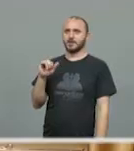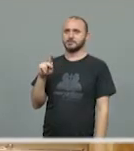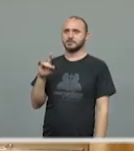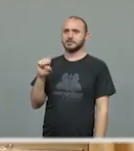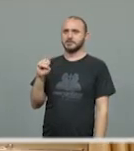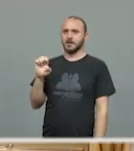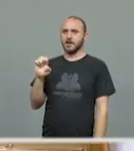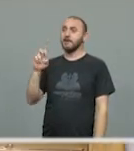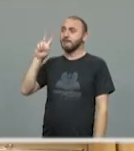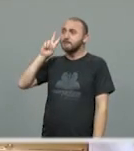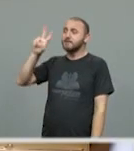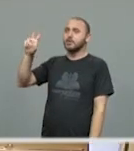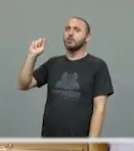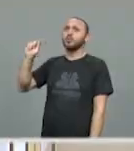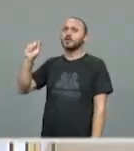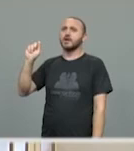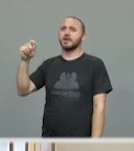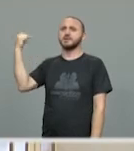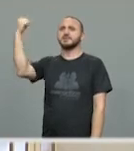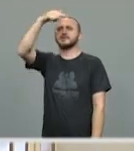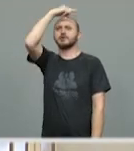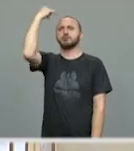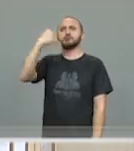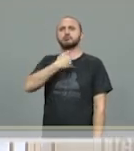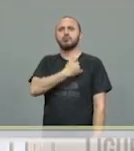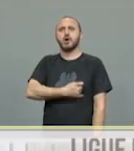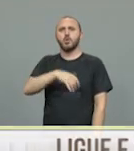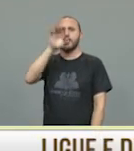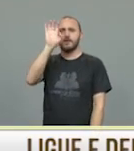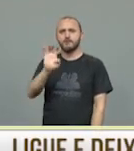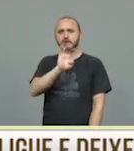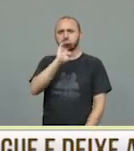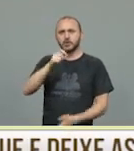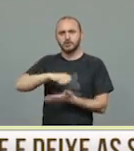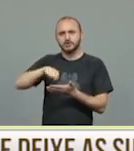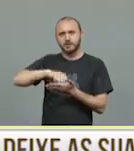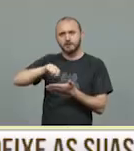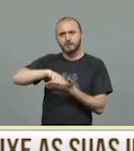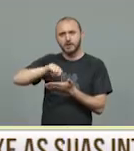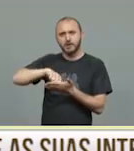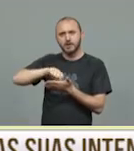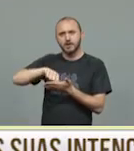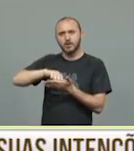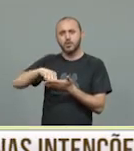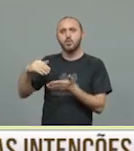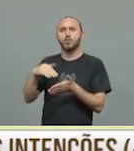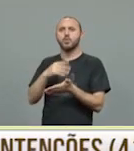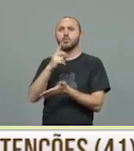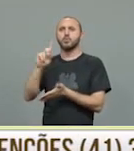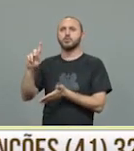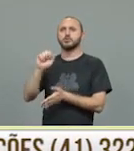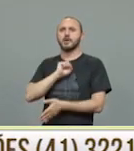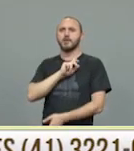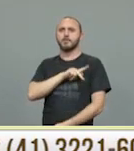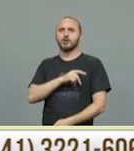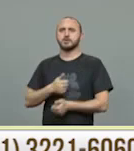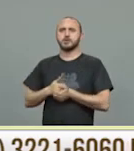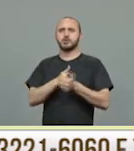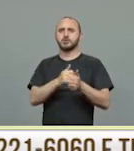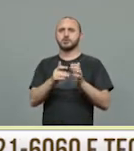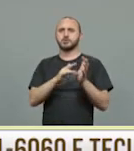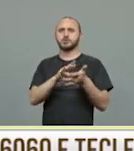viu. São João Evangelista, foi o último dos apóstolos a morrer, morreu